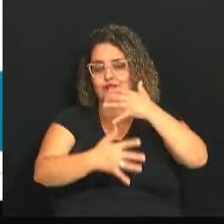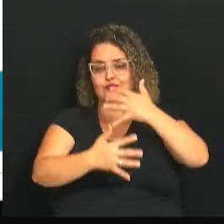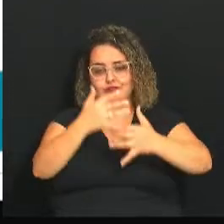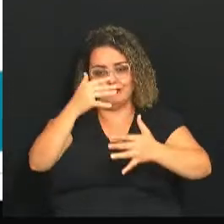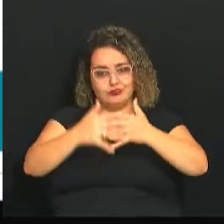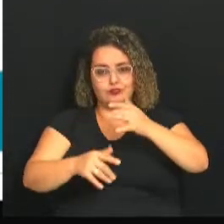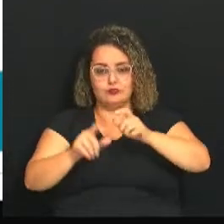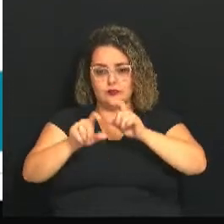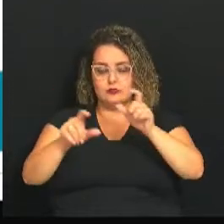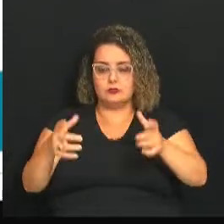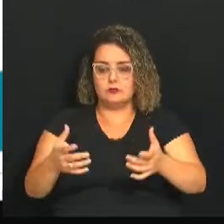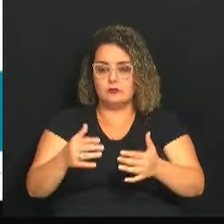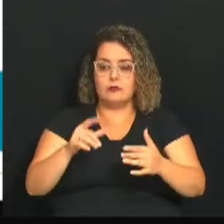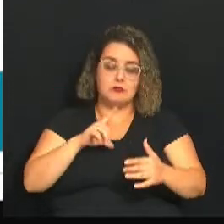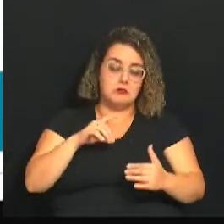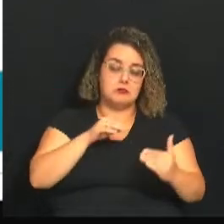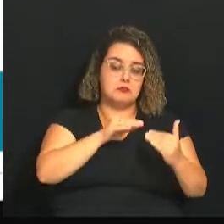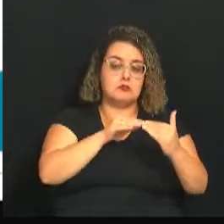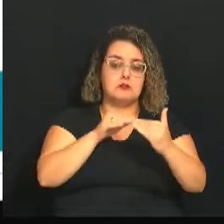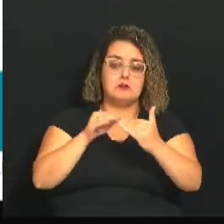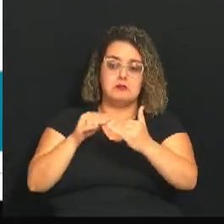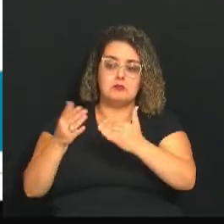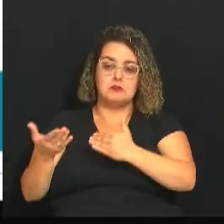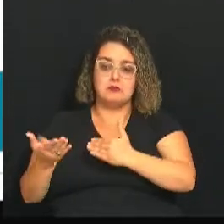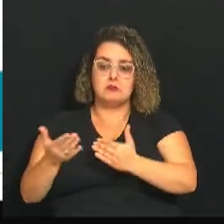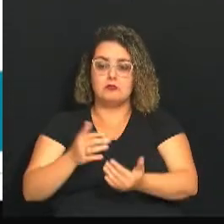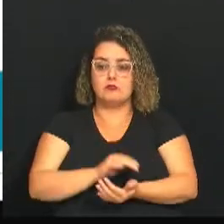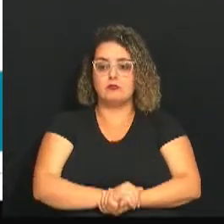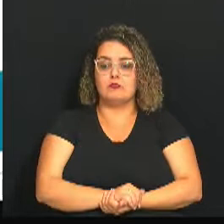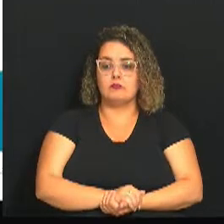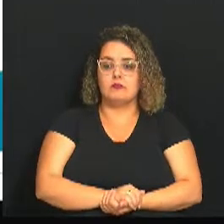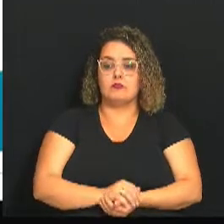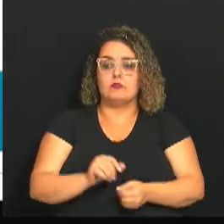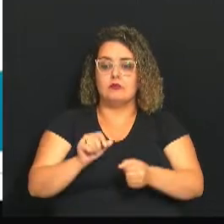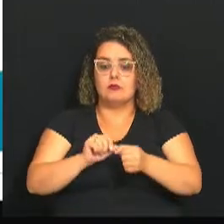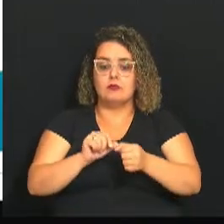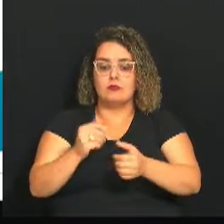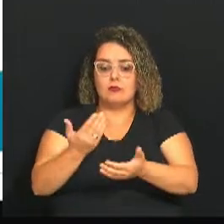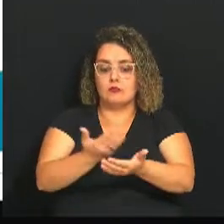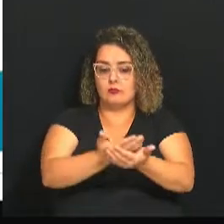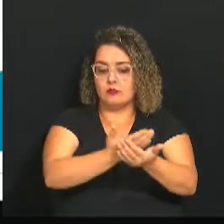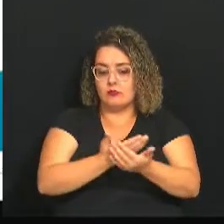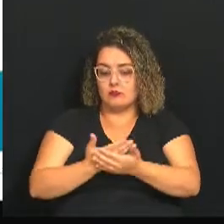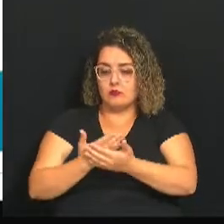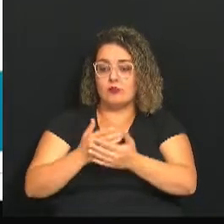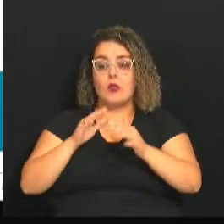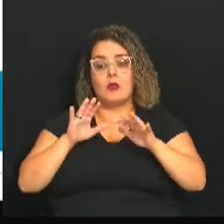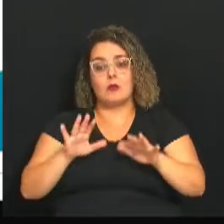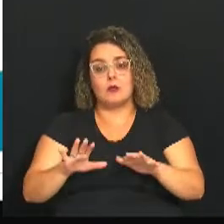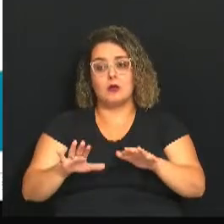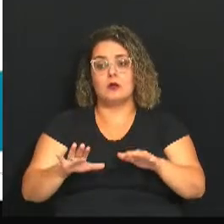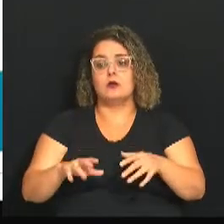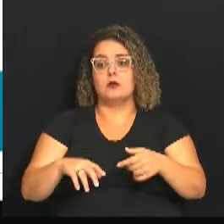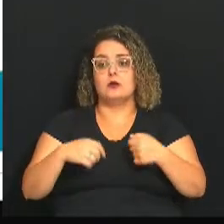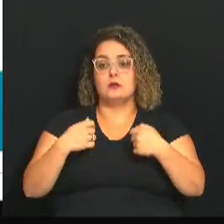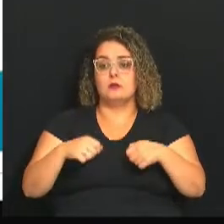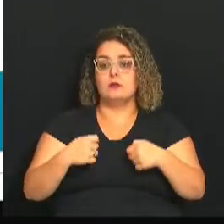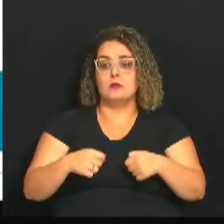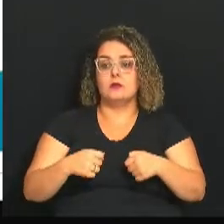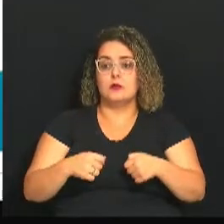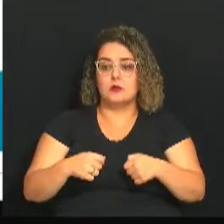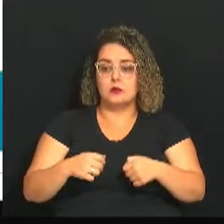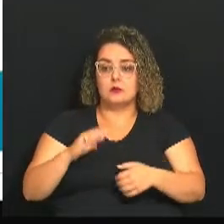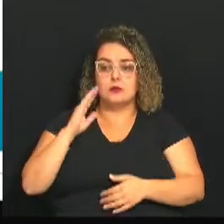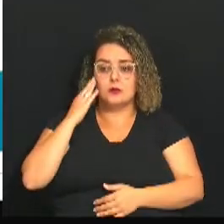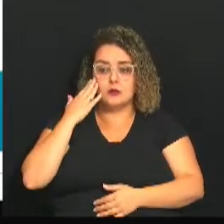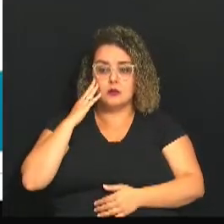boa concordância, é evidente isso, né, foi feito a partir de um estudo, mas que a gente tem algumas áreas, né,